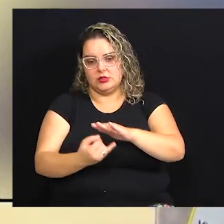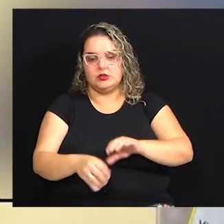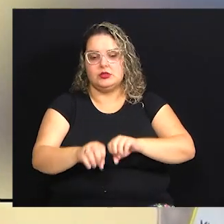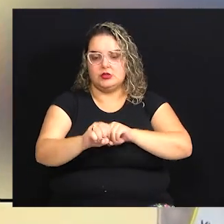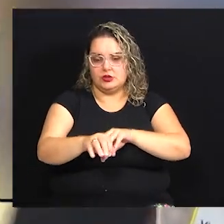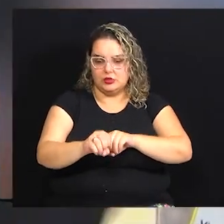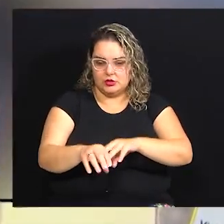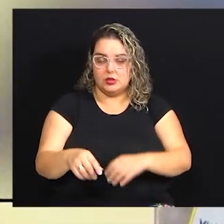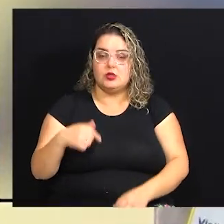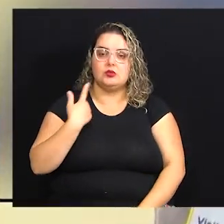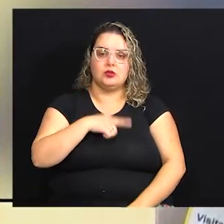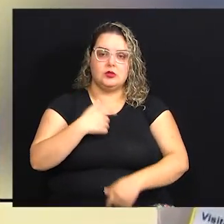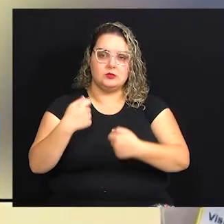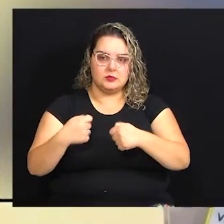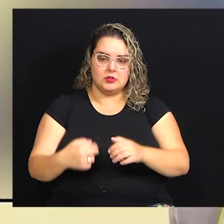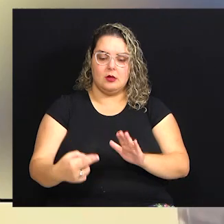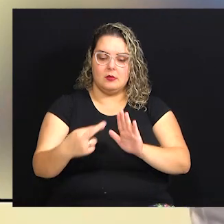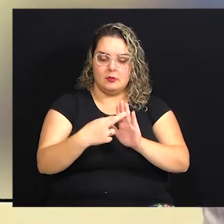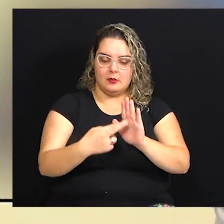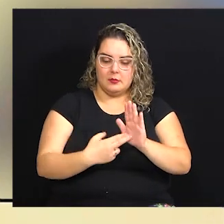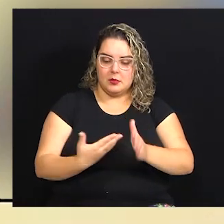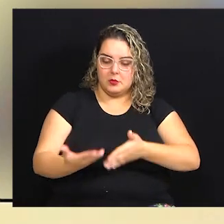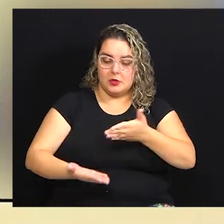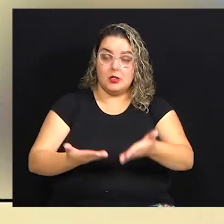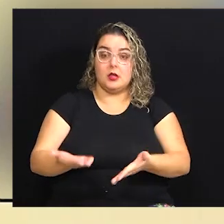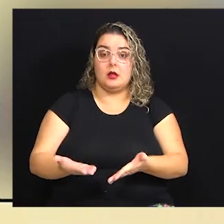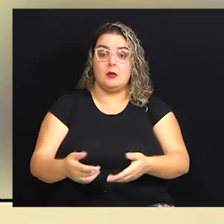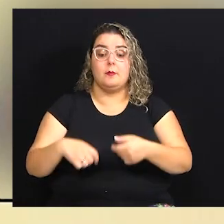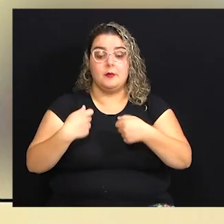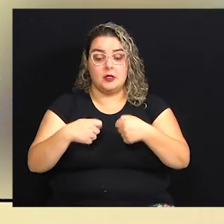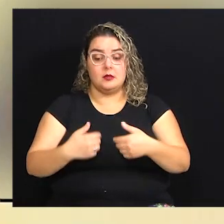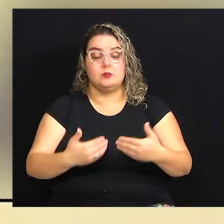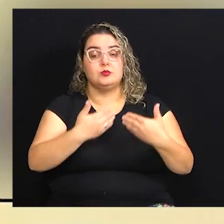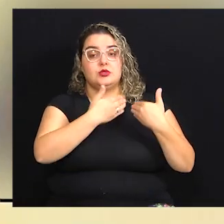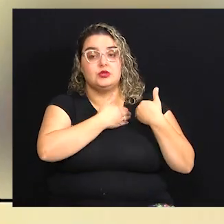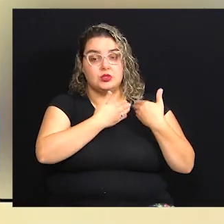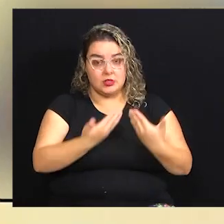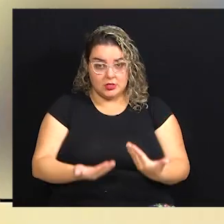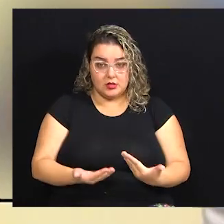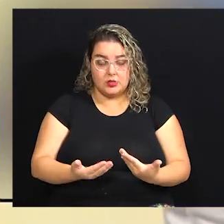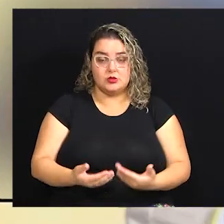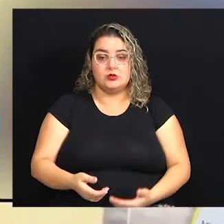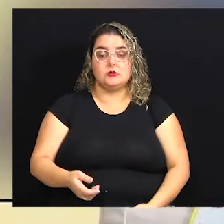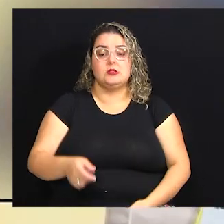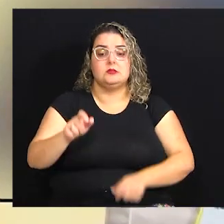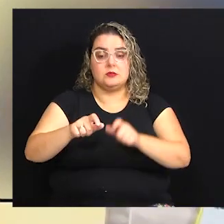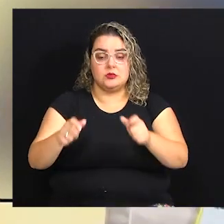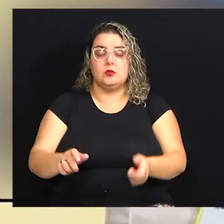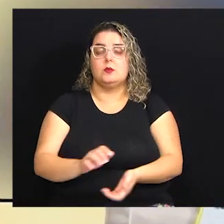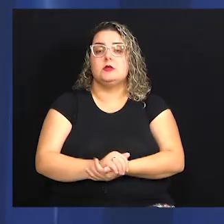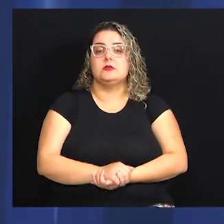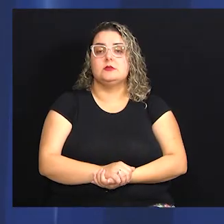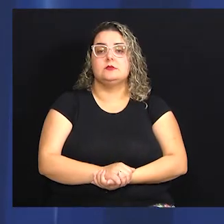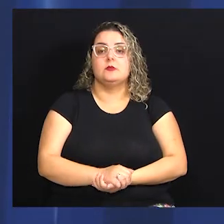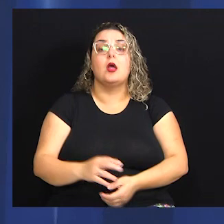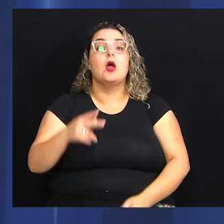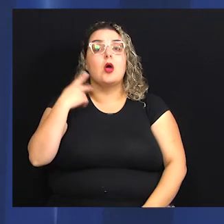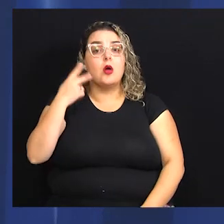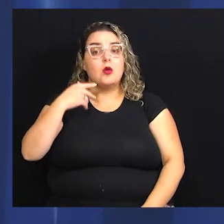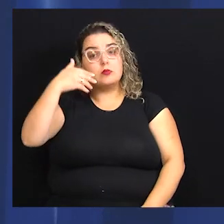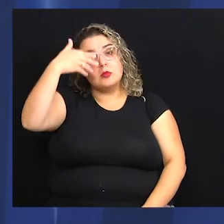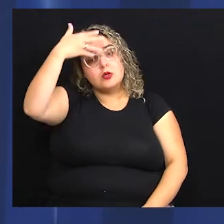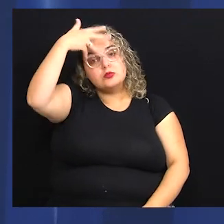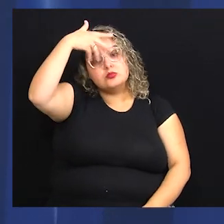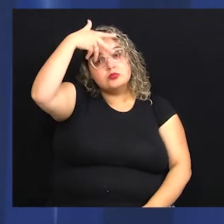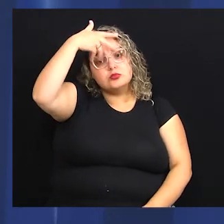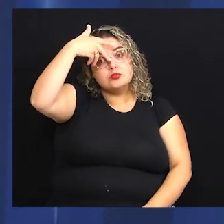instituições de ensino. Nós precisamos ter protocolo para lidar com isso, nós precisamos ter responsabilização dos autores. E o vereador